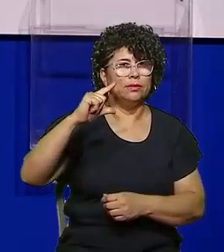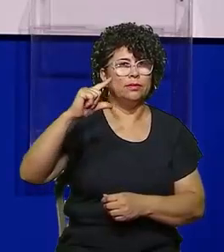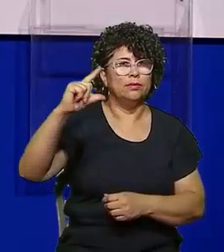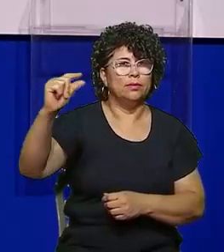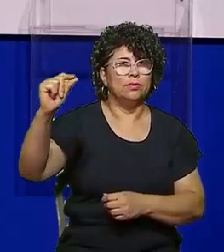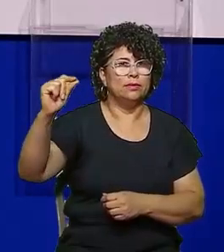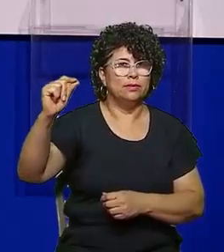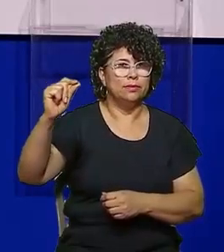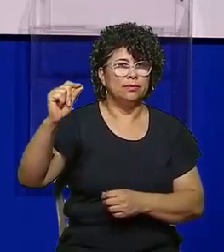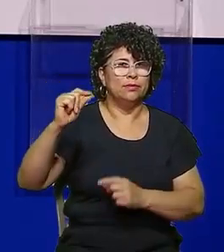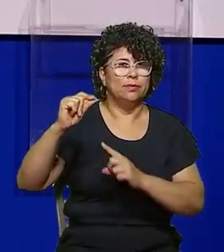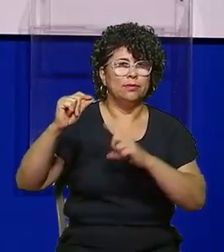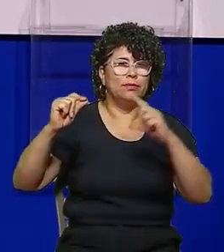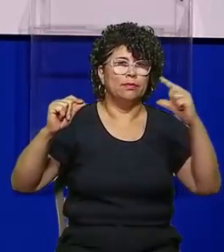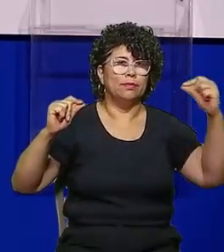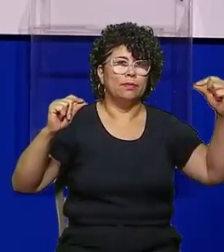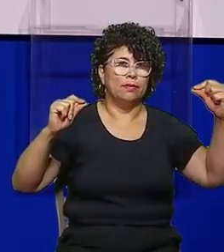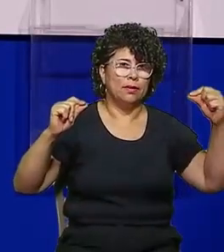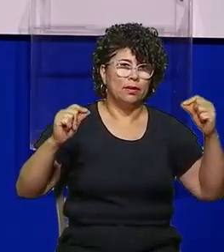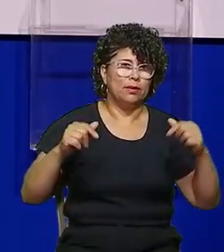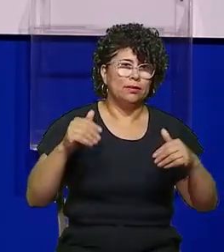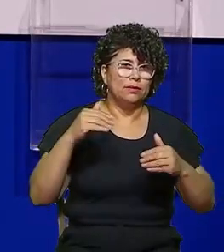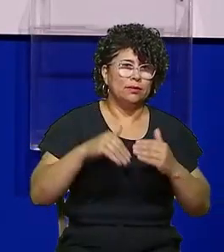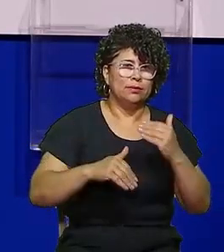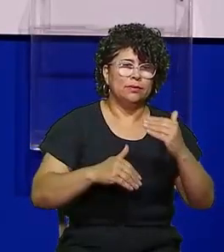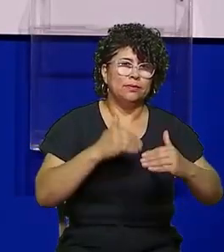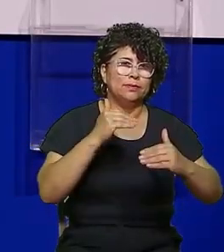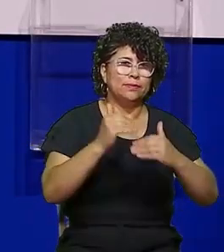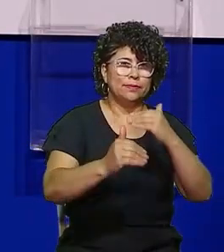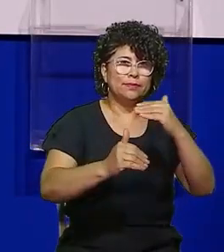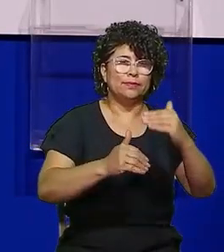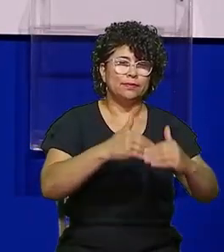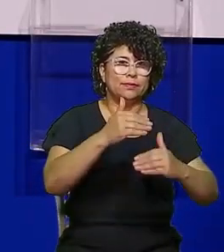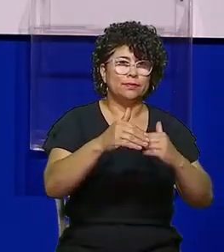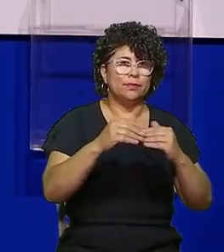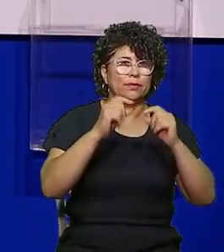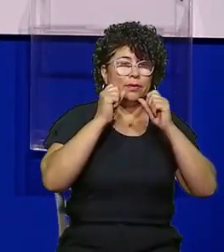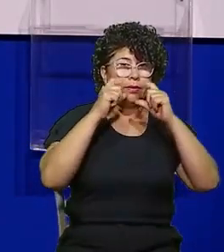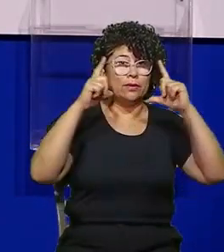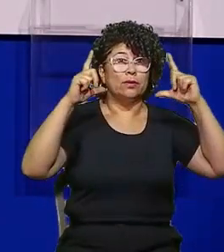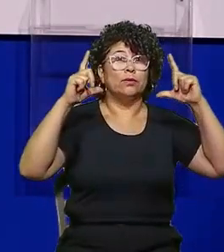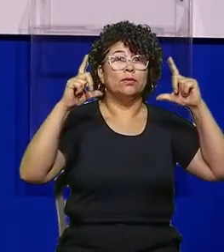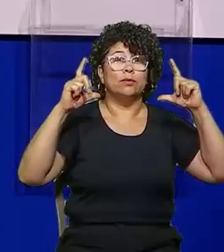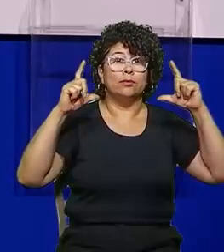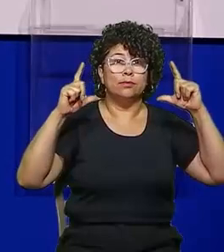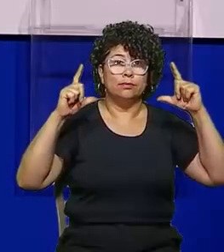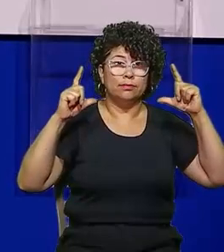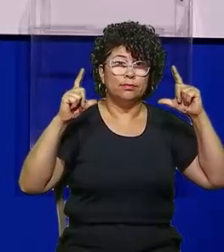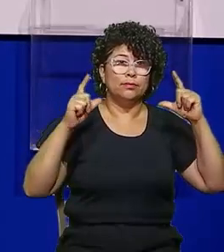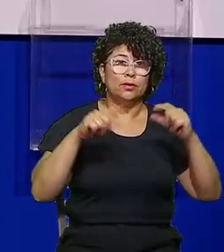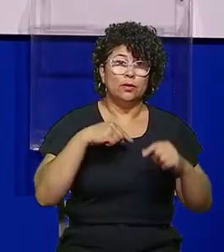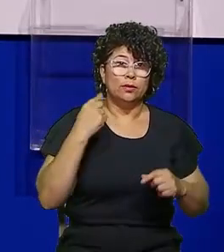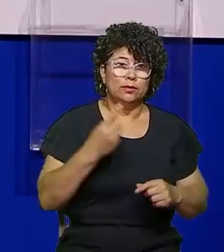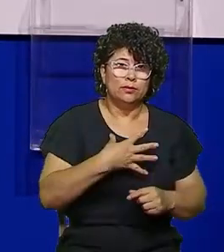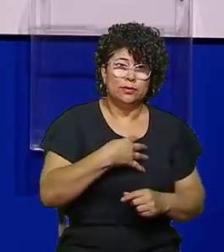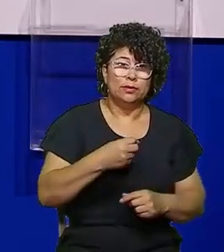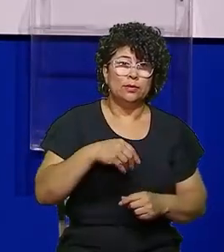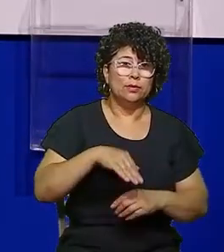adeus. Vamos para a frente, recuando de olhos acesos. Nossos filhos estão